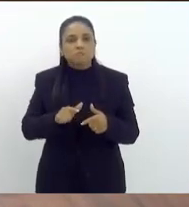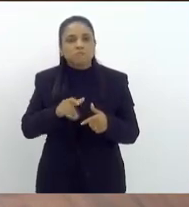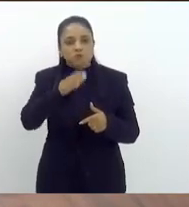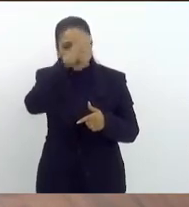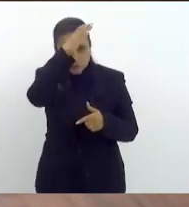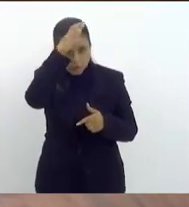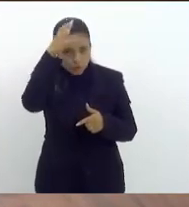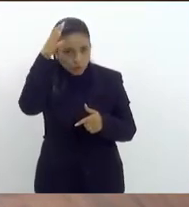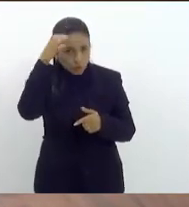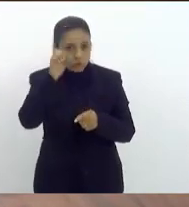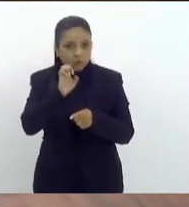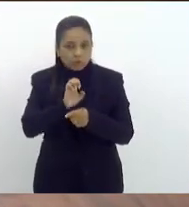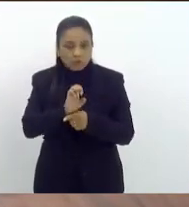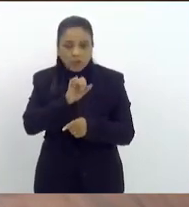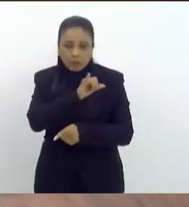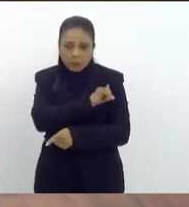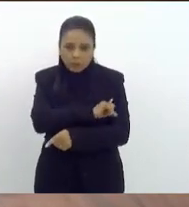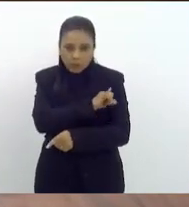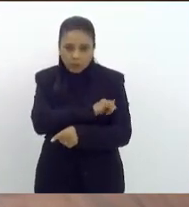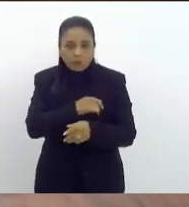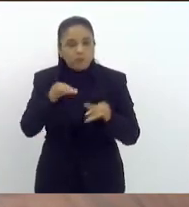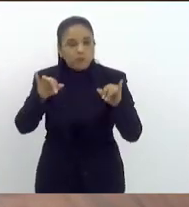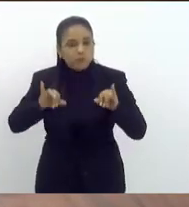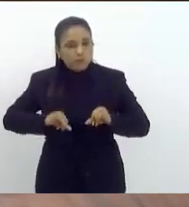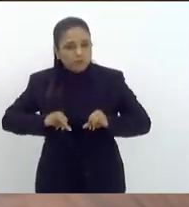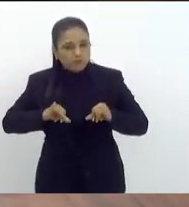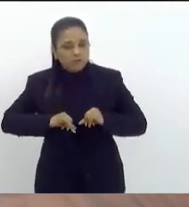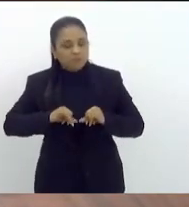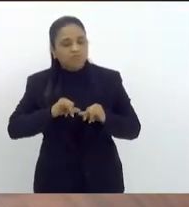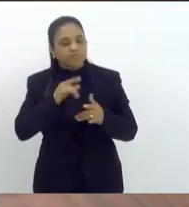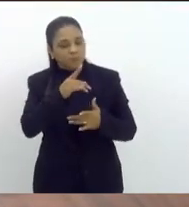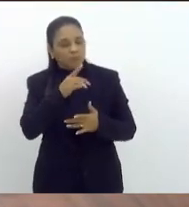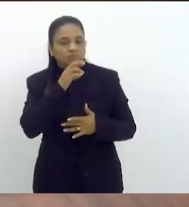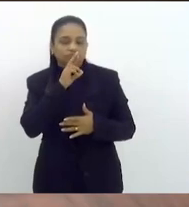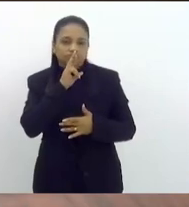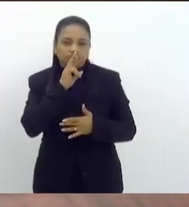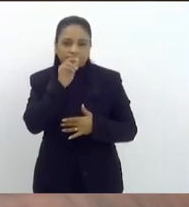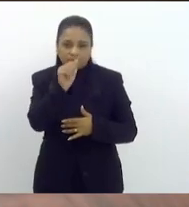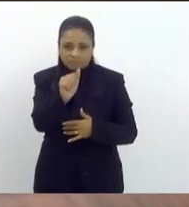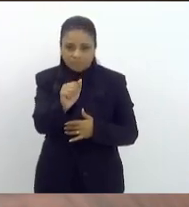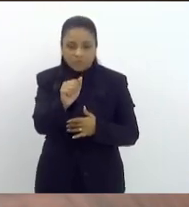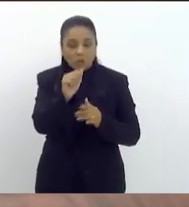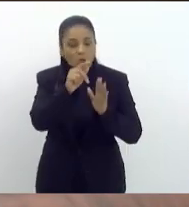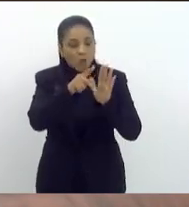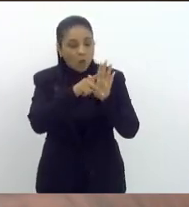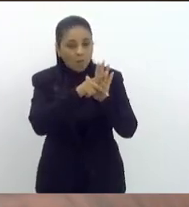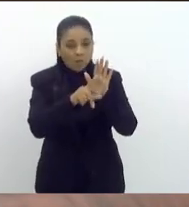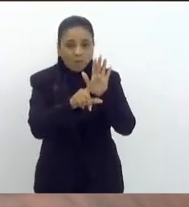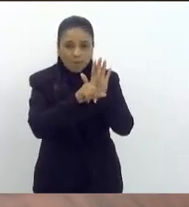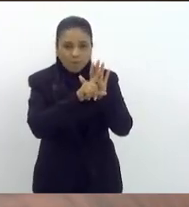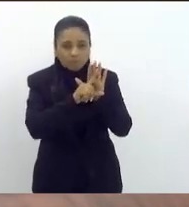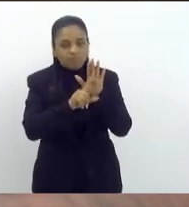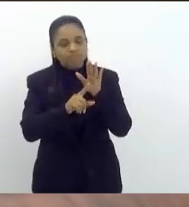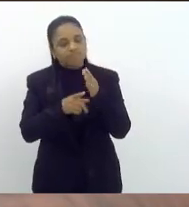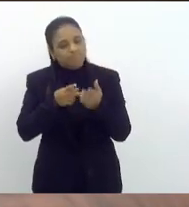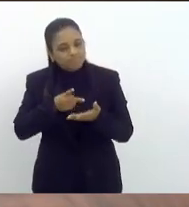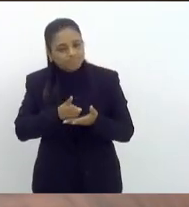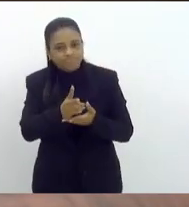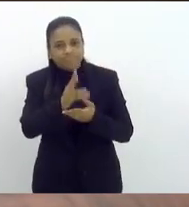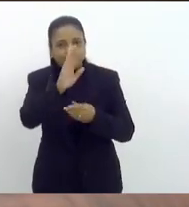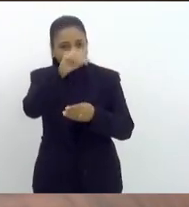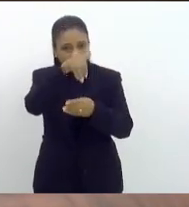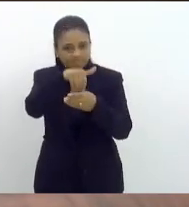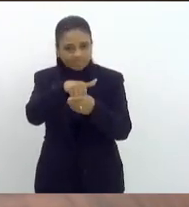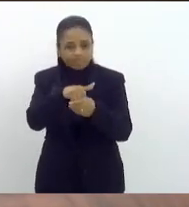no estado do Rio de Janeiro sofrendo então ele teve a nobreza de deixar o nosso projeto prosperar que era que parabenizar